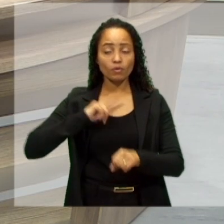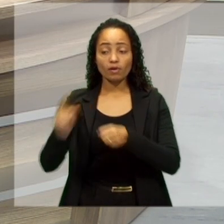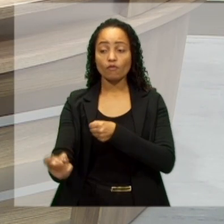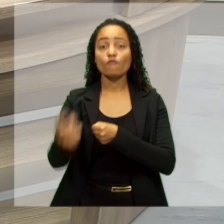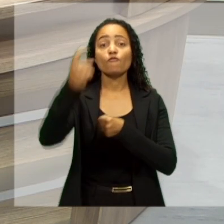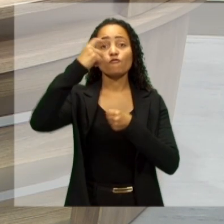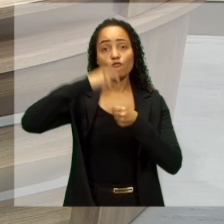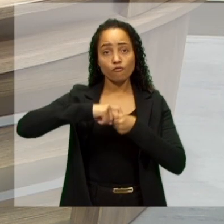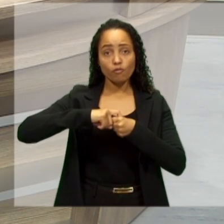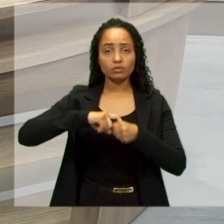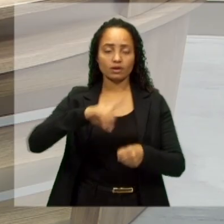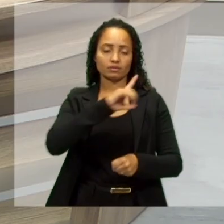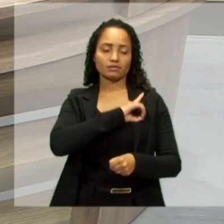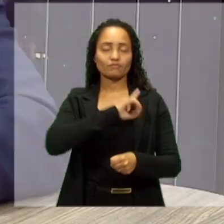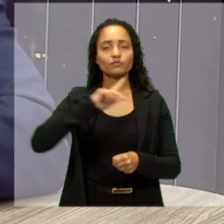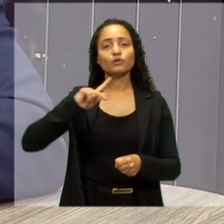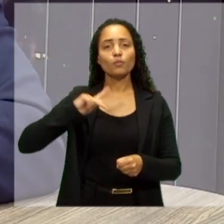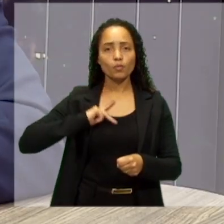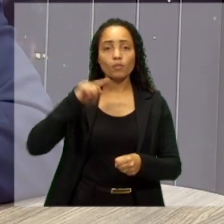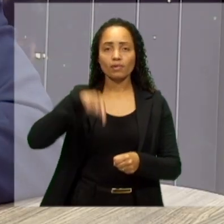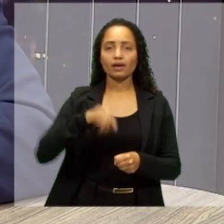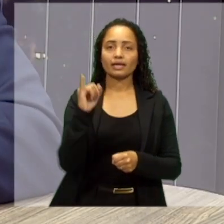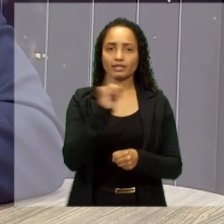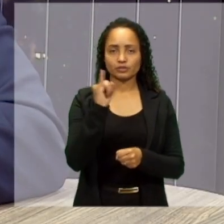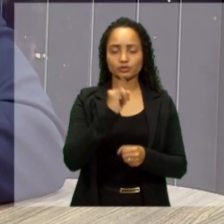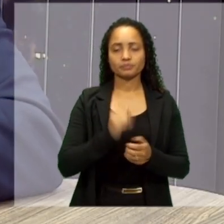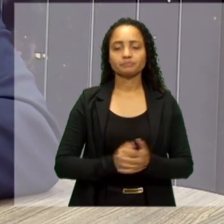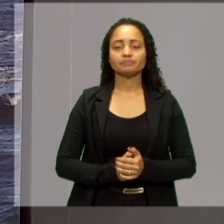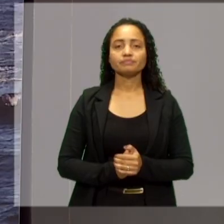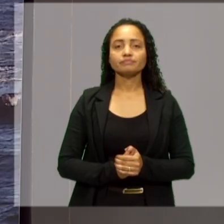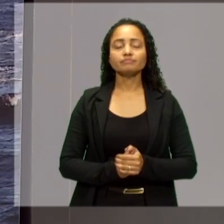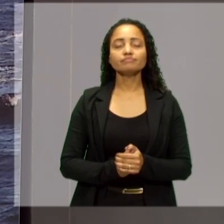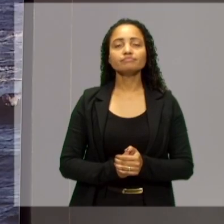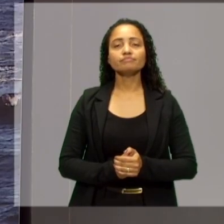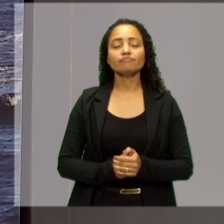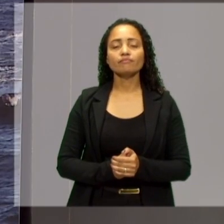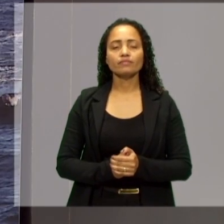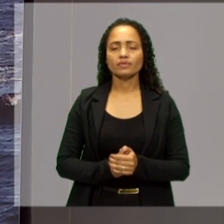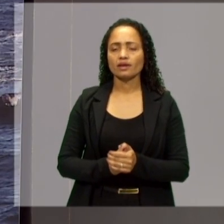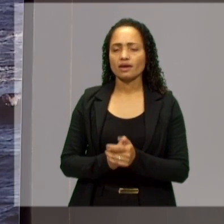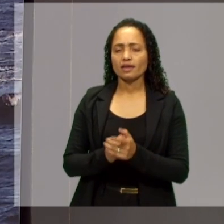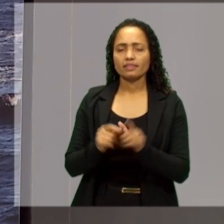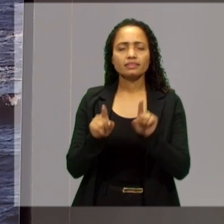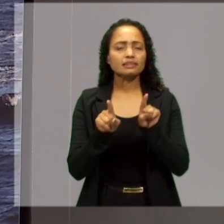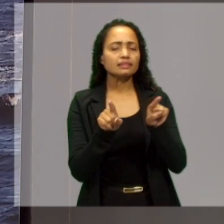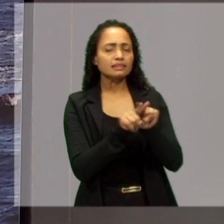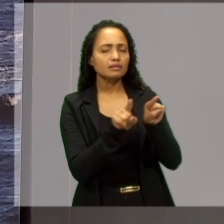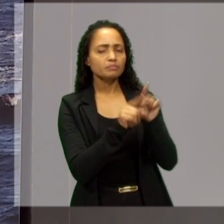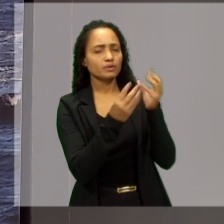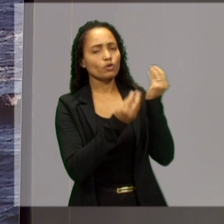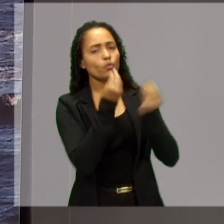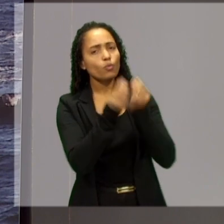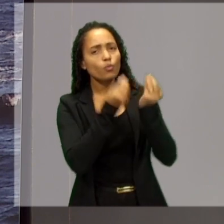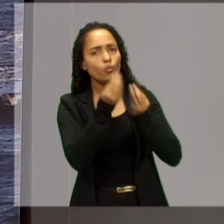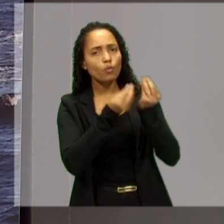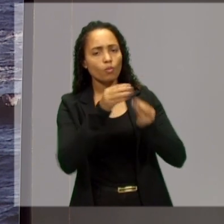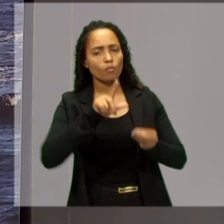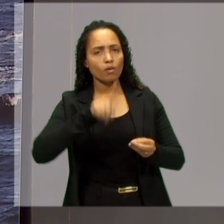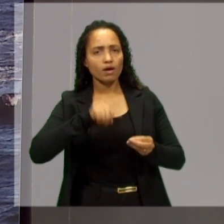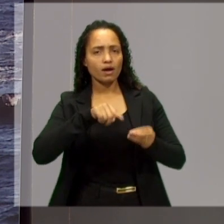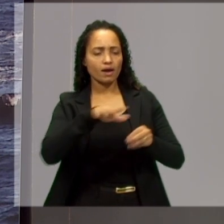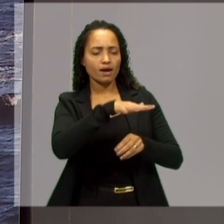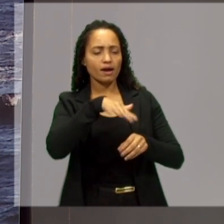como defensor público em Itajaí. E também, como acontece para os cargos da magistratura